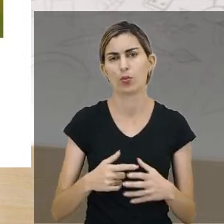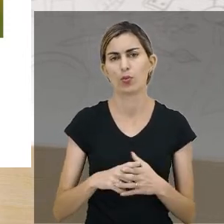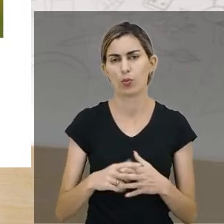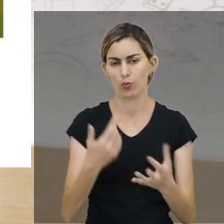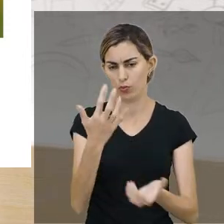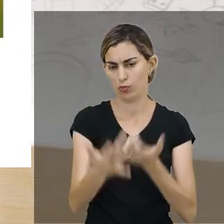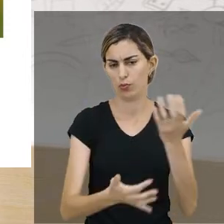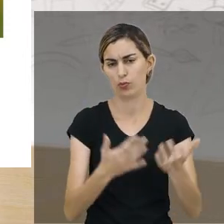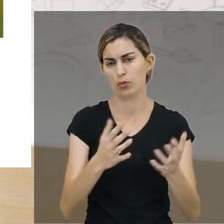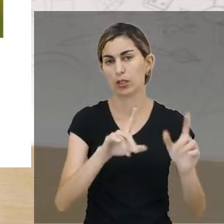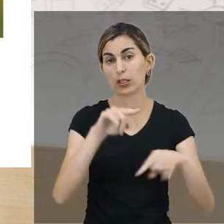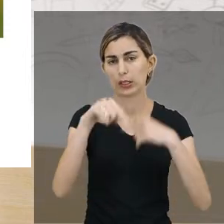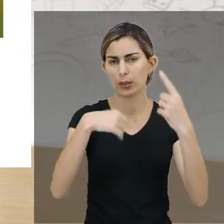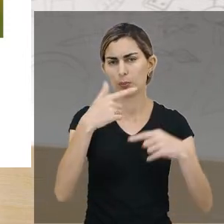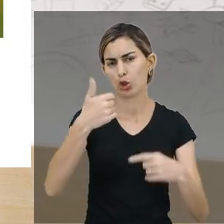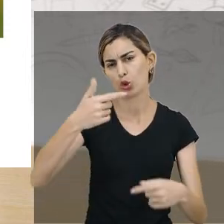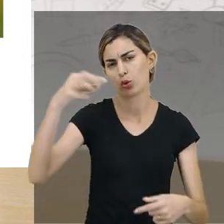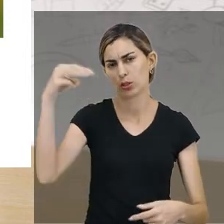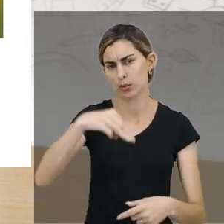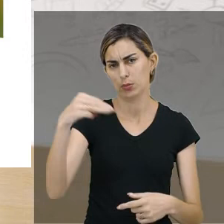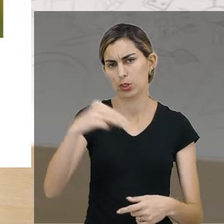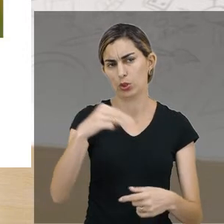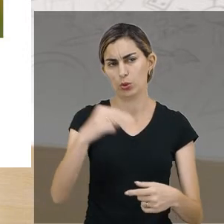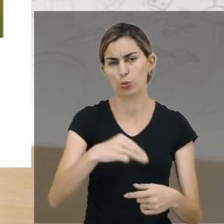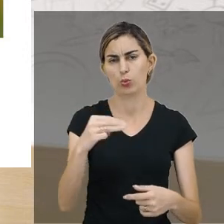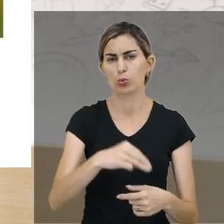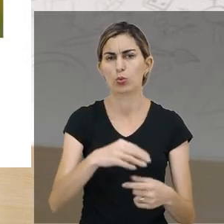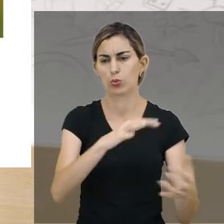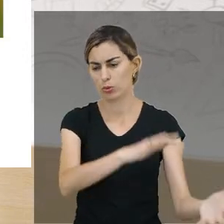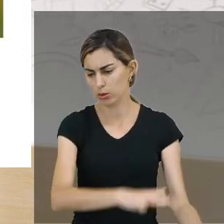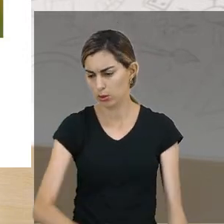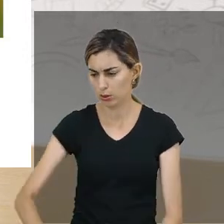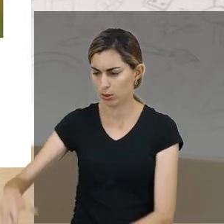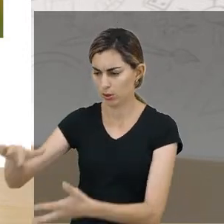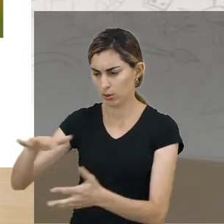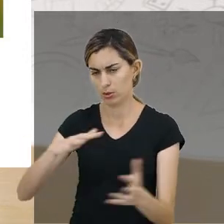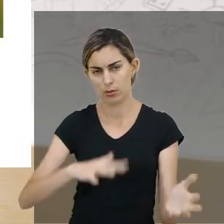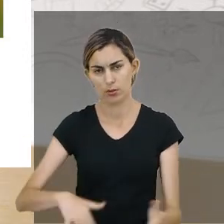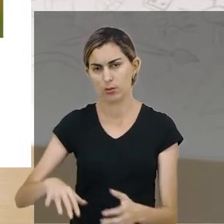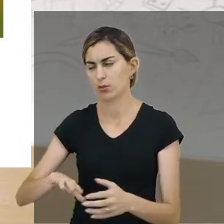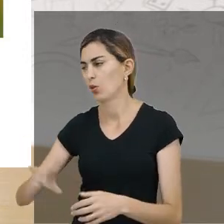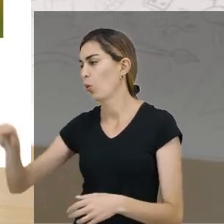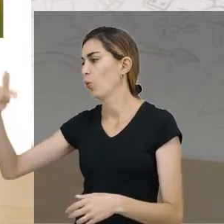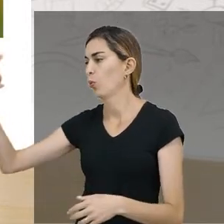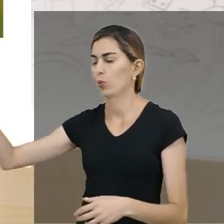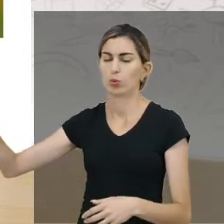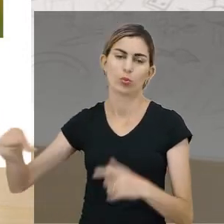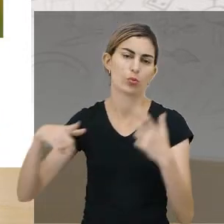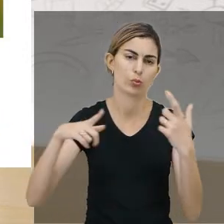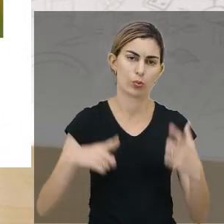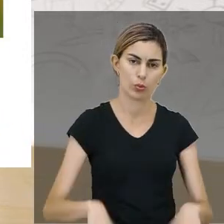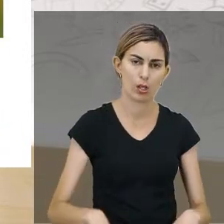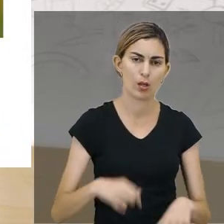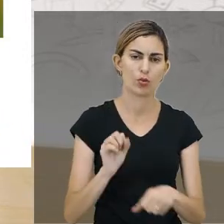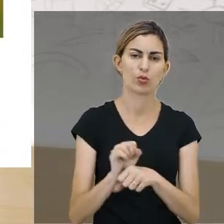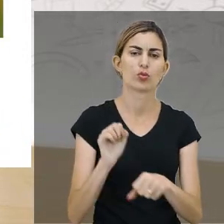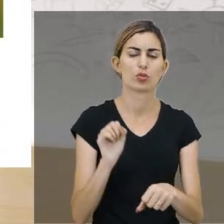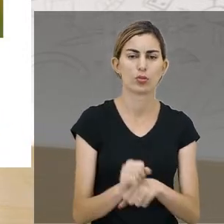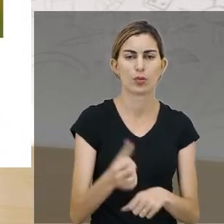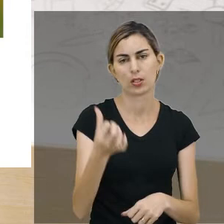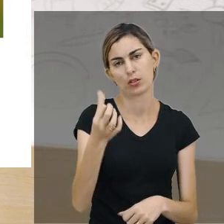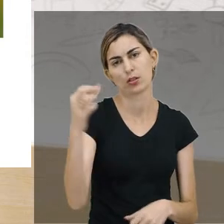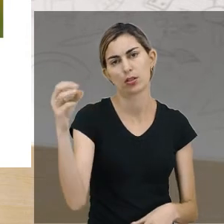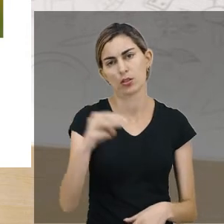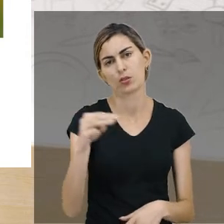um forno, leva 12 minutos para realizar o carregamento deste produto. Em seguida, ele aguarda esses